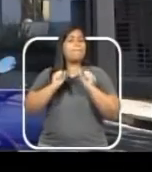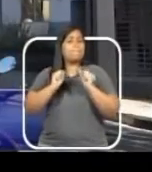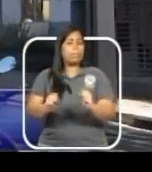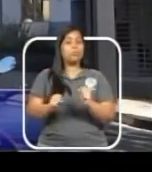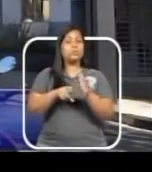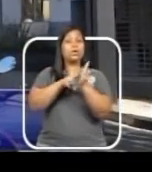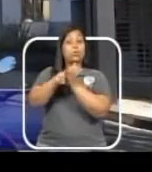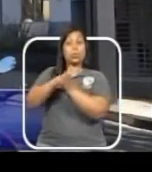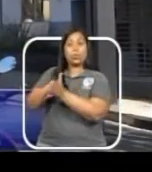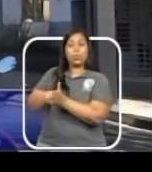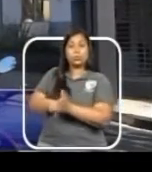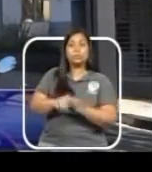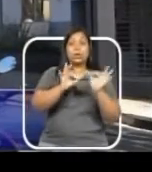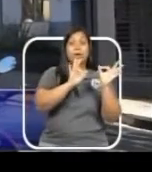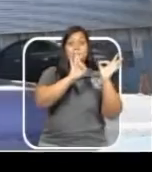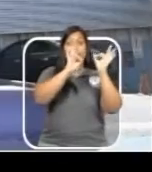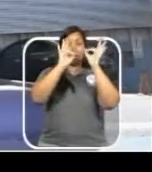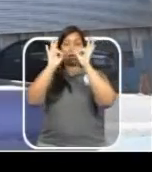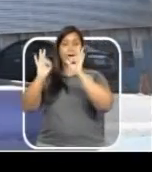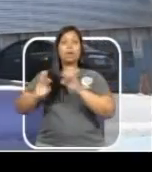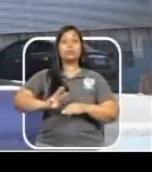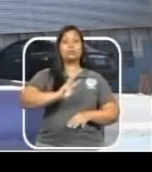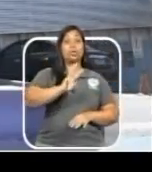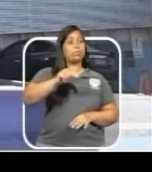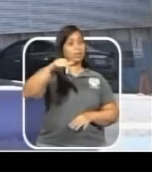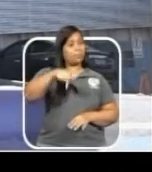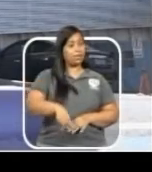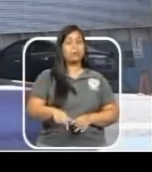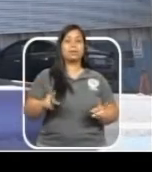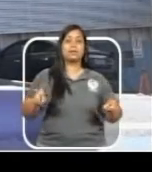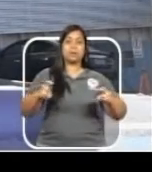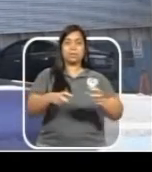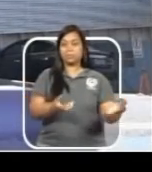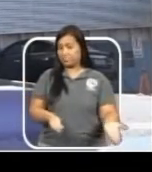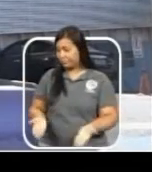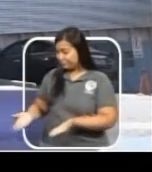ser consultadas e acompanhadas no site do Legislativo,